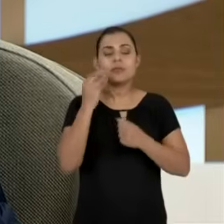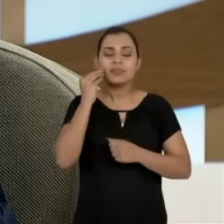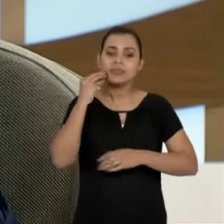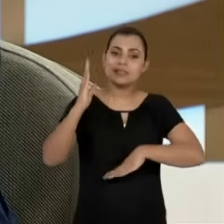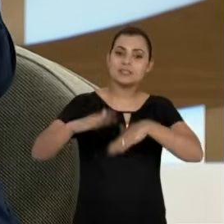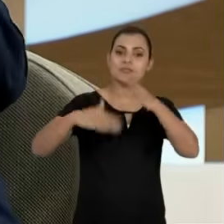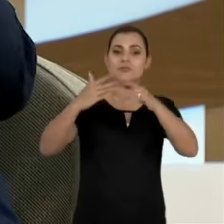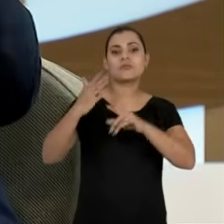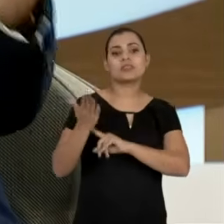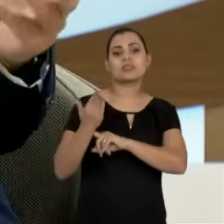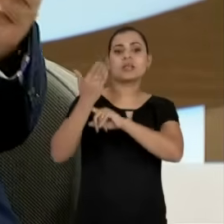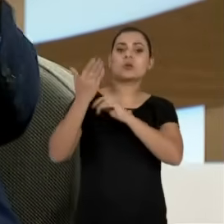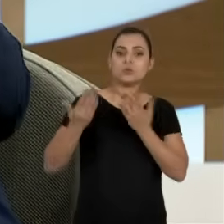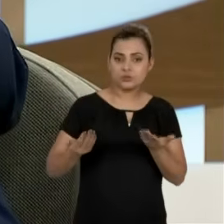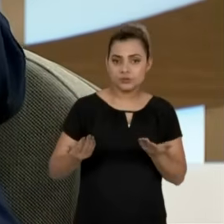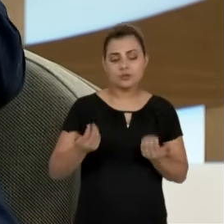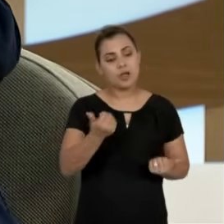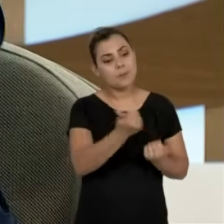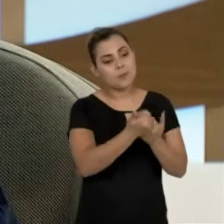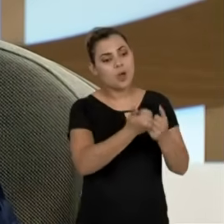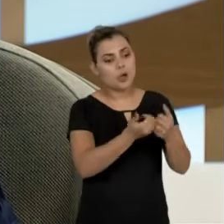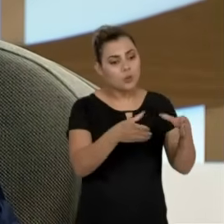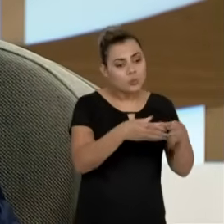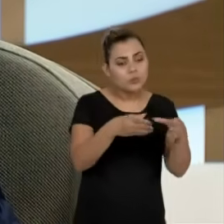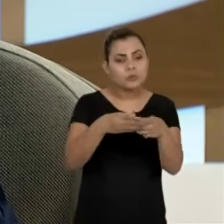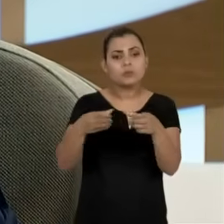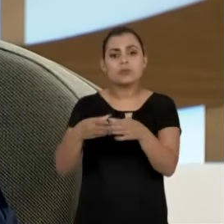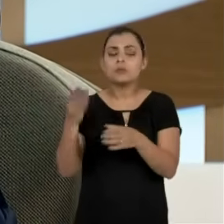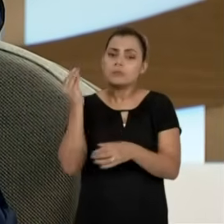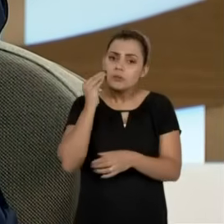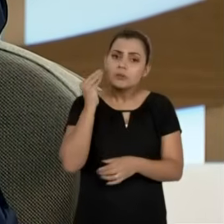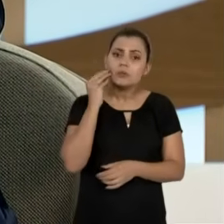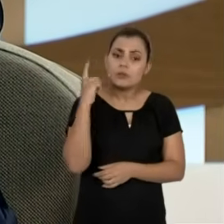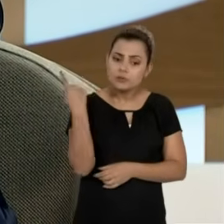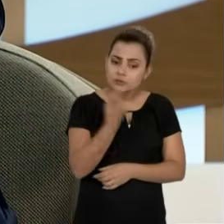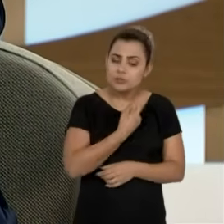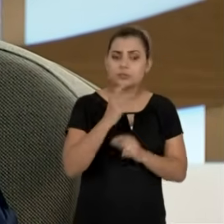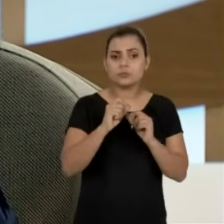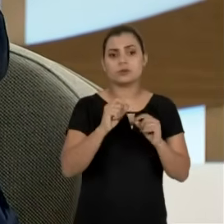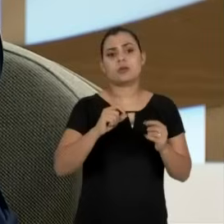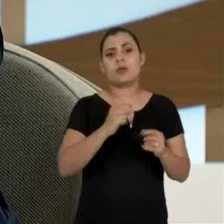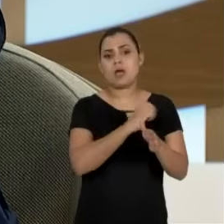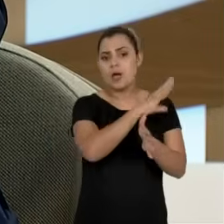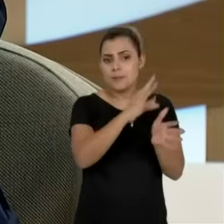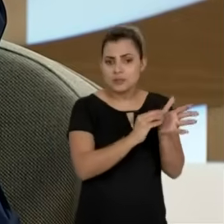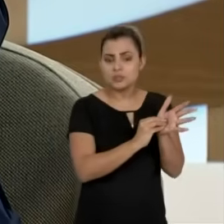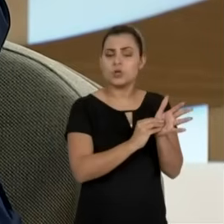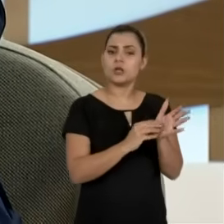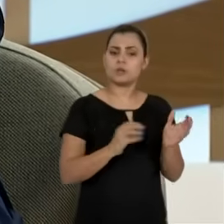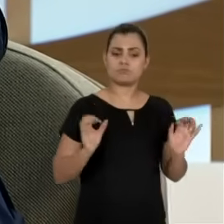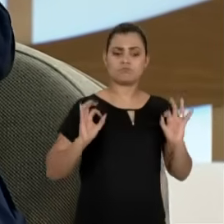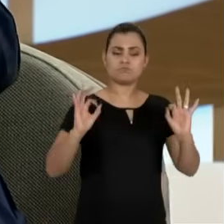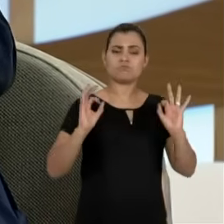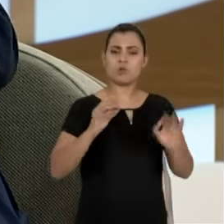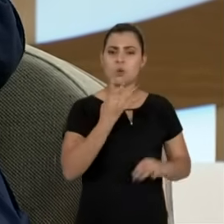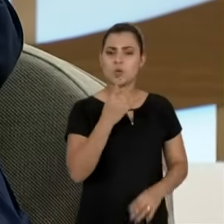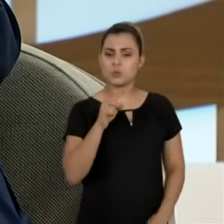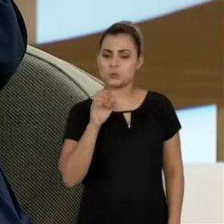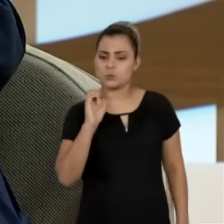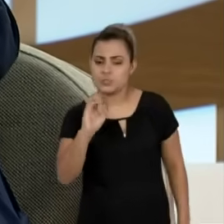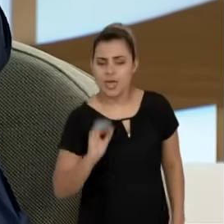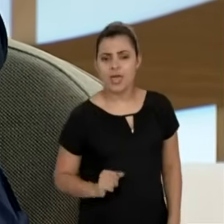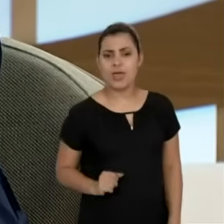essas tecnologias, apoiar as comunidades, ver como é que a gente consegue uma Amazônia moderna, uma Amazônia 4.0,